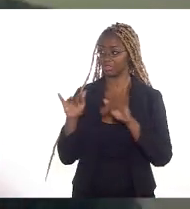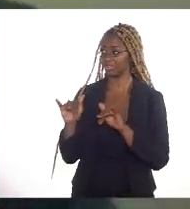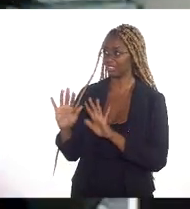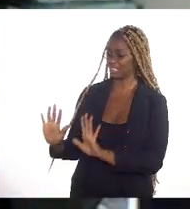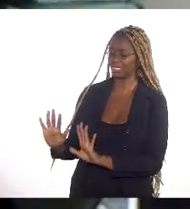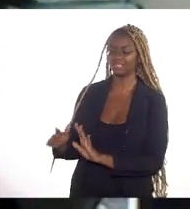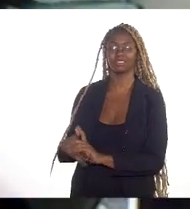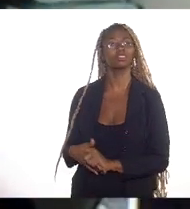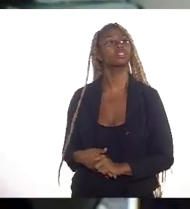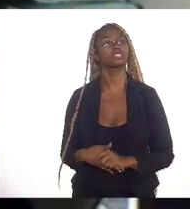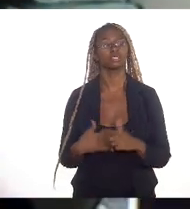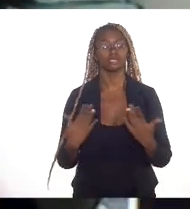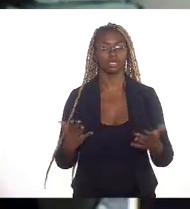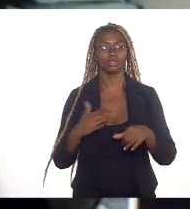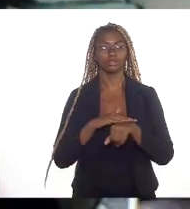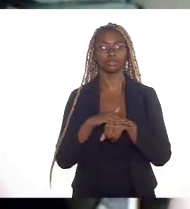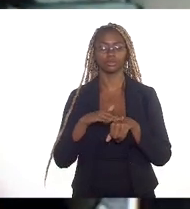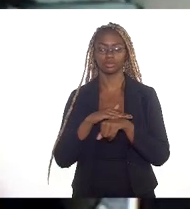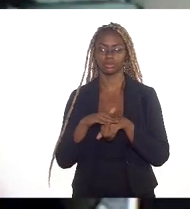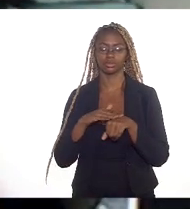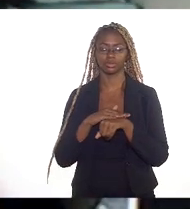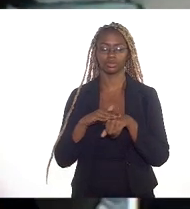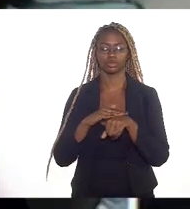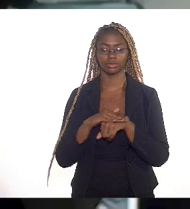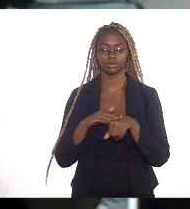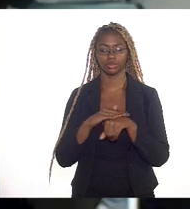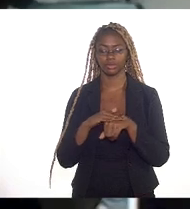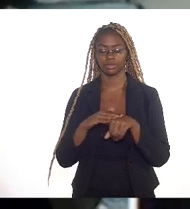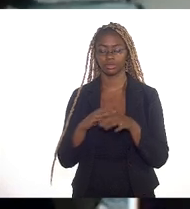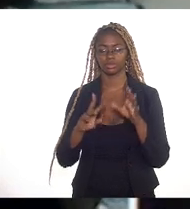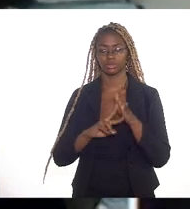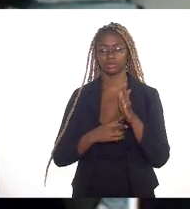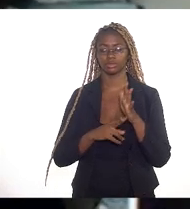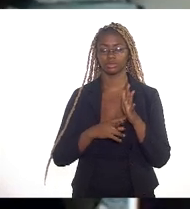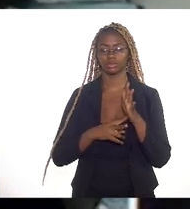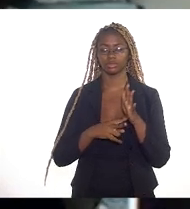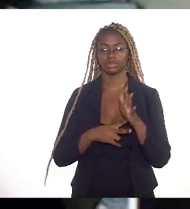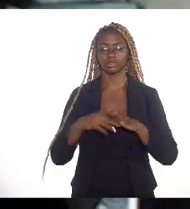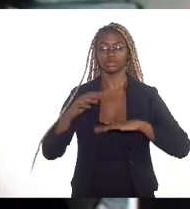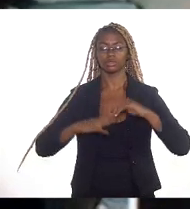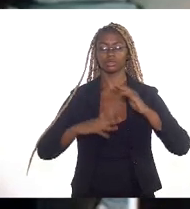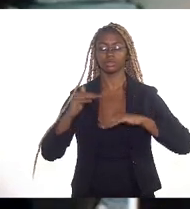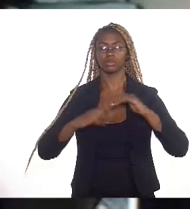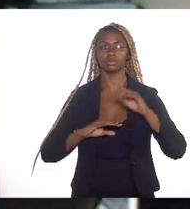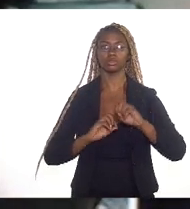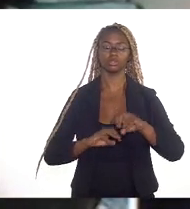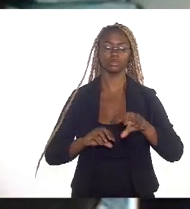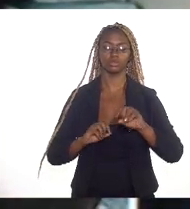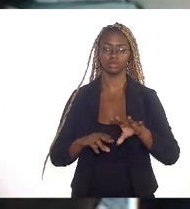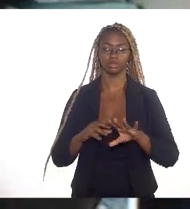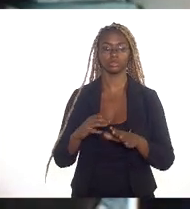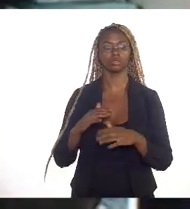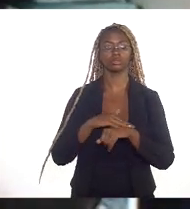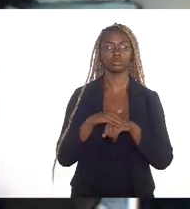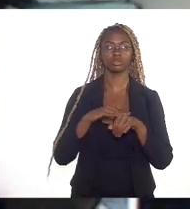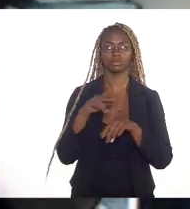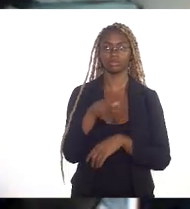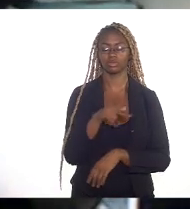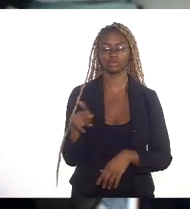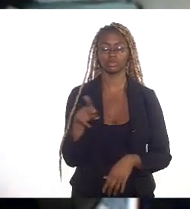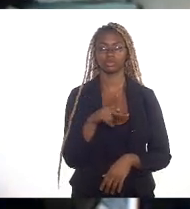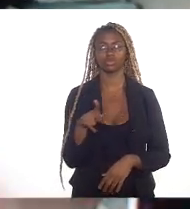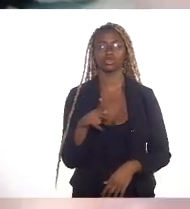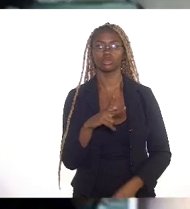Já conversei com a direção do Sindicato Estadual de Profissionais de Educação, já conversei com professores da rede